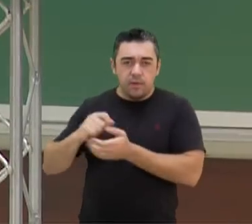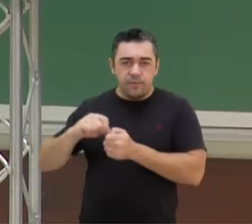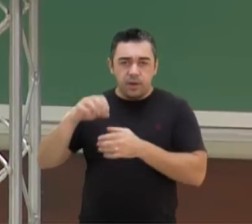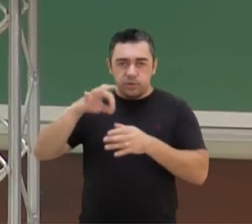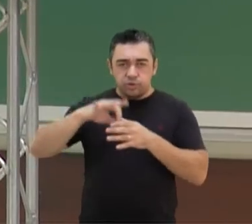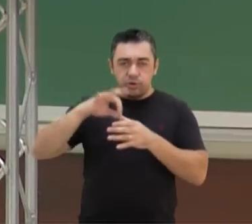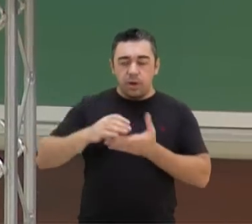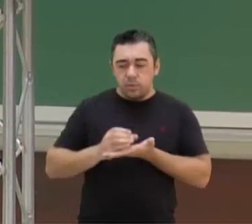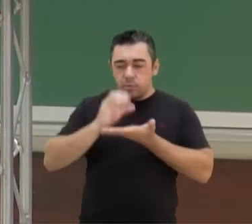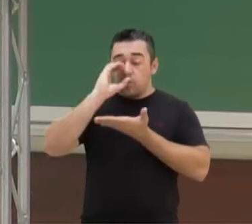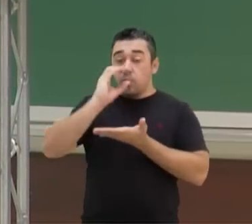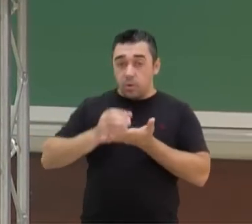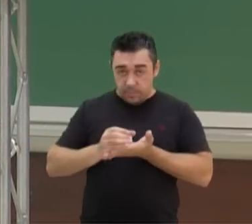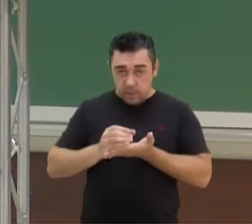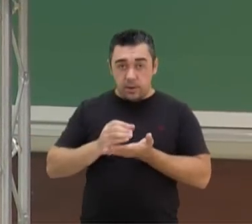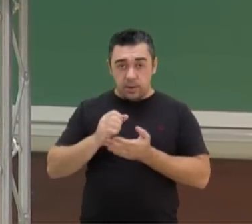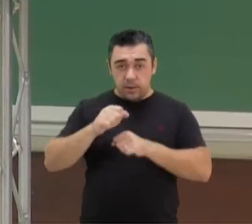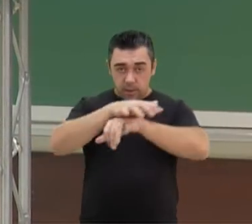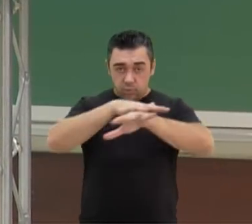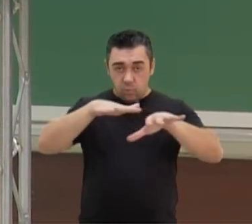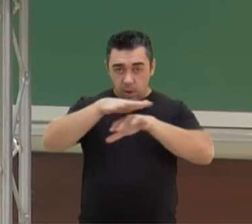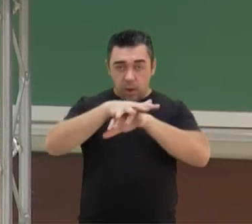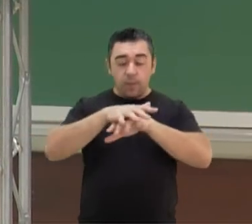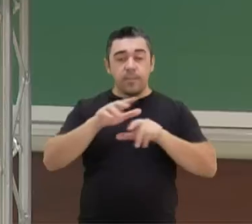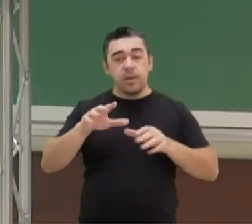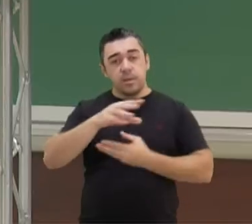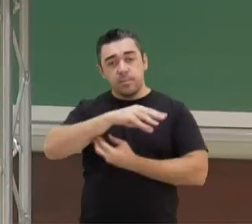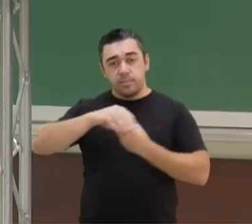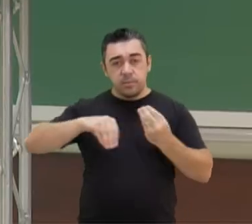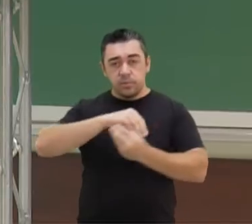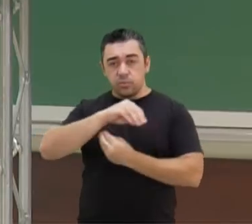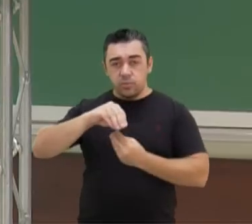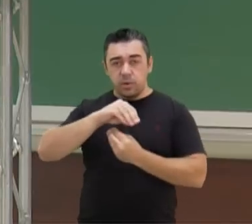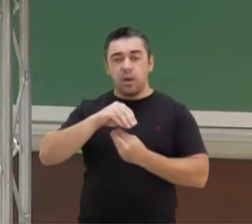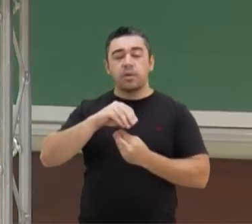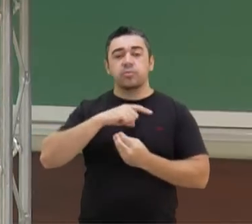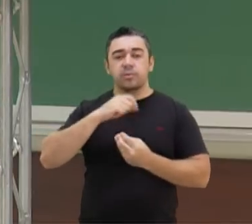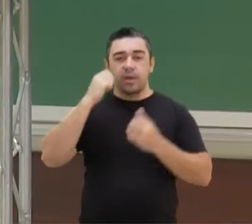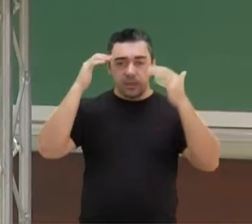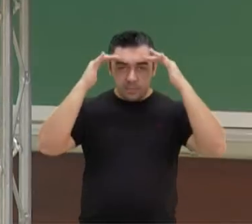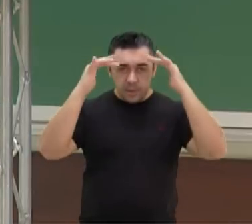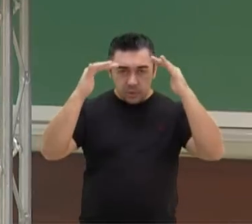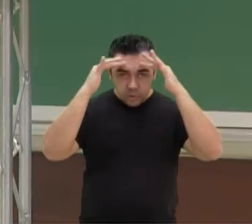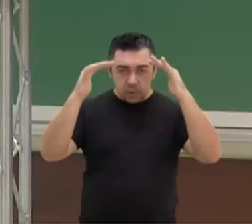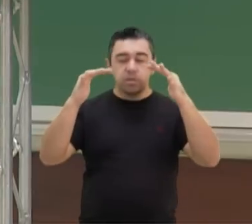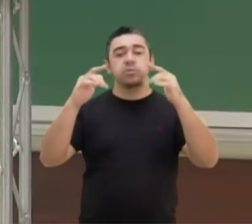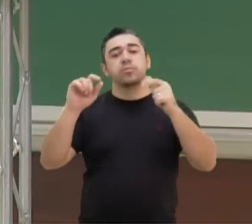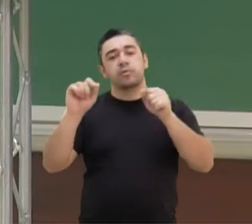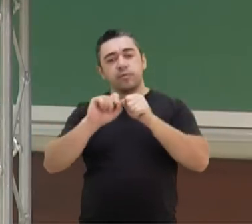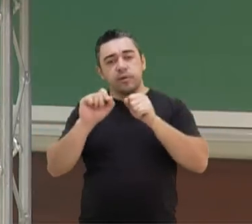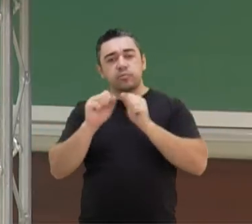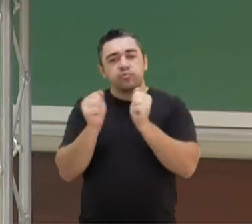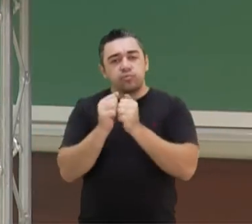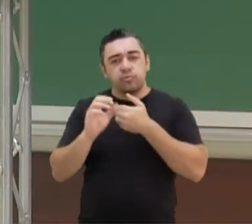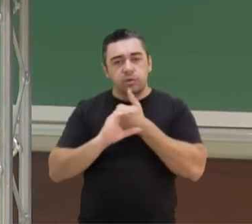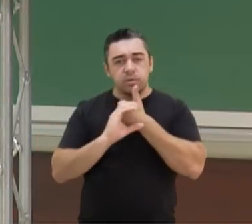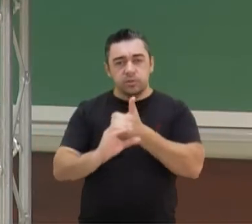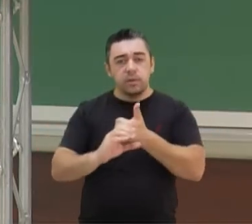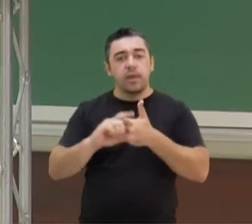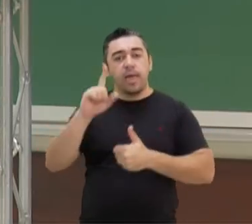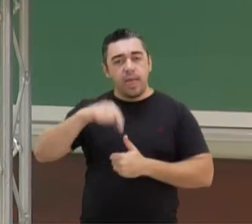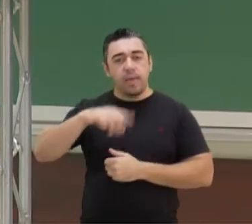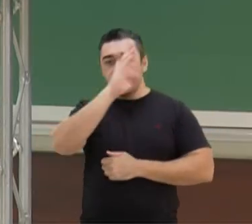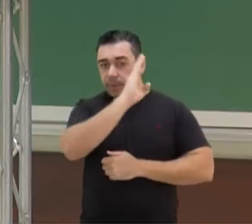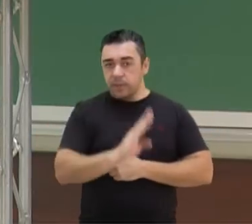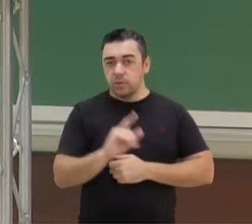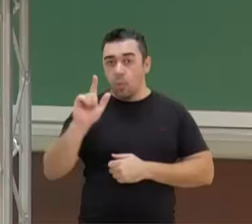rituais religiosos, mas eles misturaram cristianismo, xamanismo e espiritismo e criaram o Santo Daime, que é mais uma religião brasileira. Fica